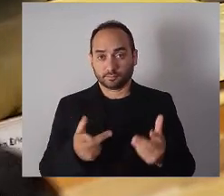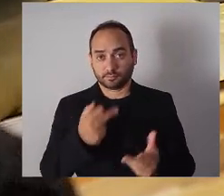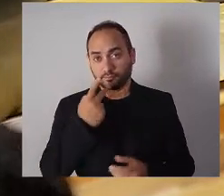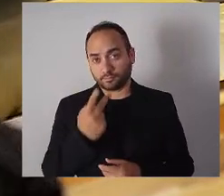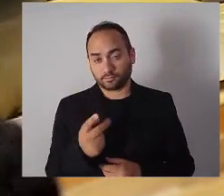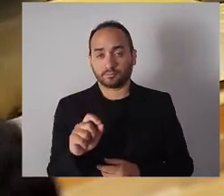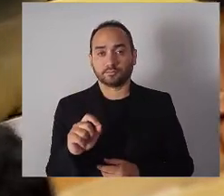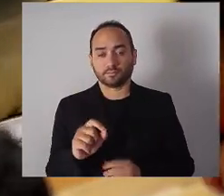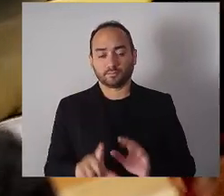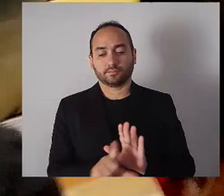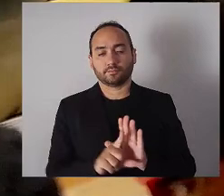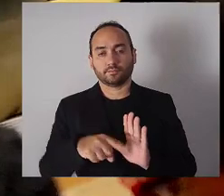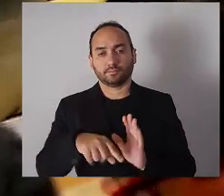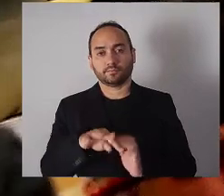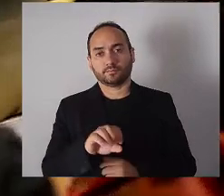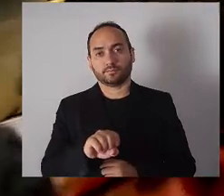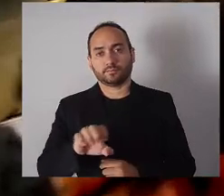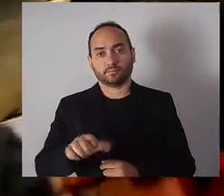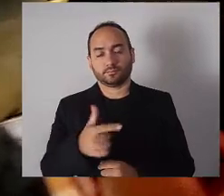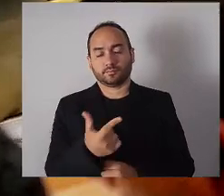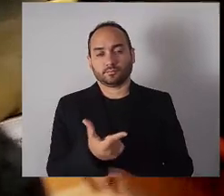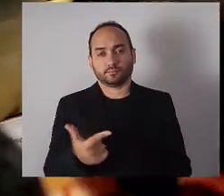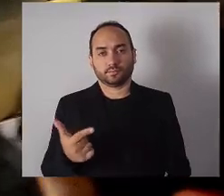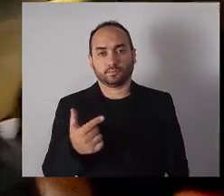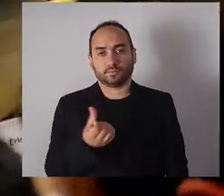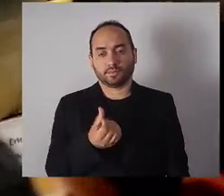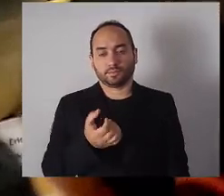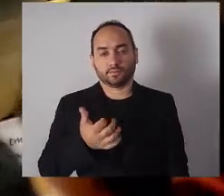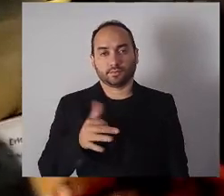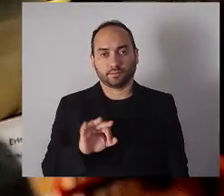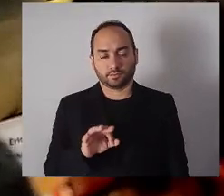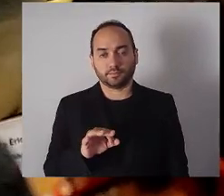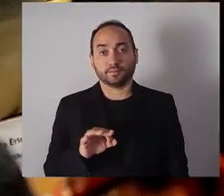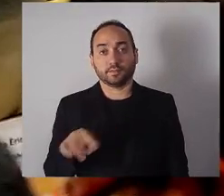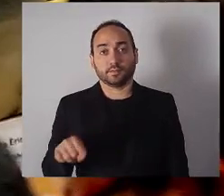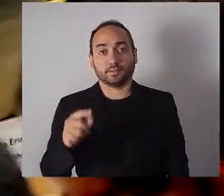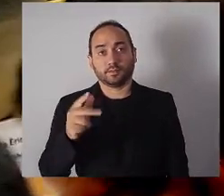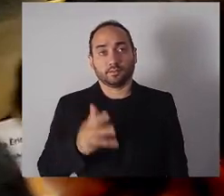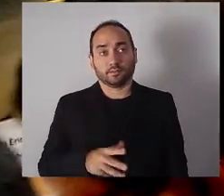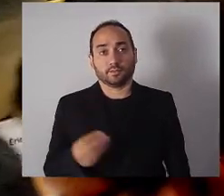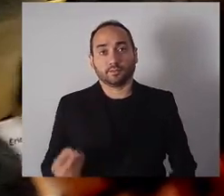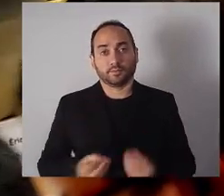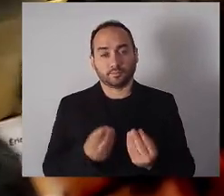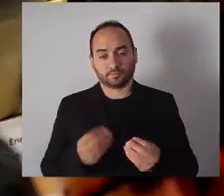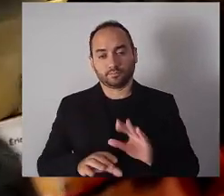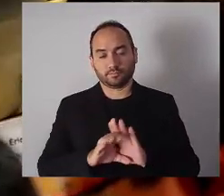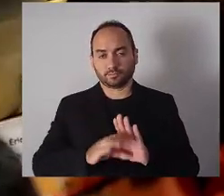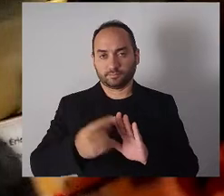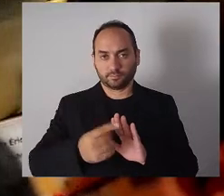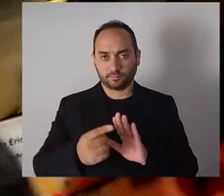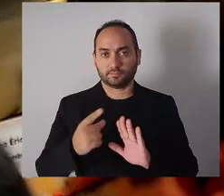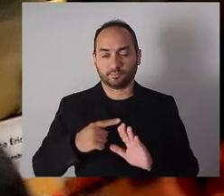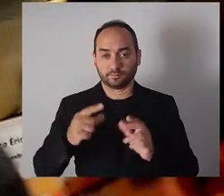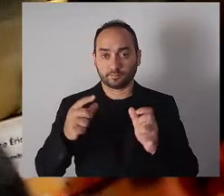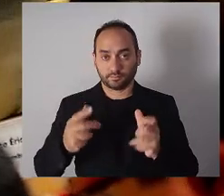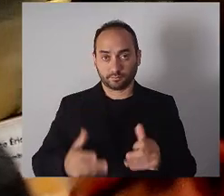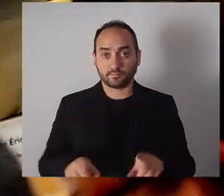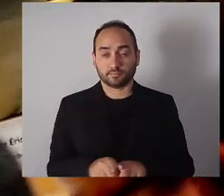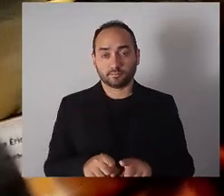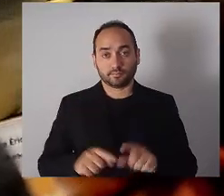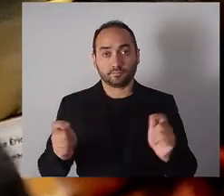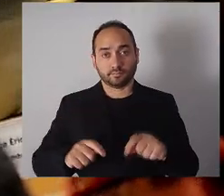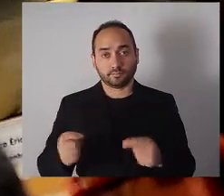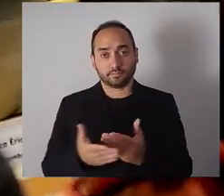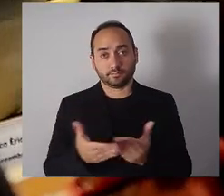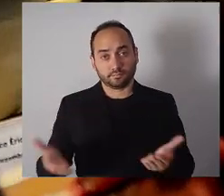a resolução do TSE 22.610. Né? E lá ela destaca, né, no parágrafo 1º, que diz respeito à possibilidade do